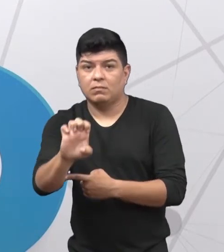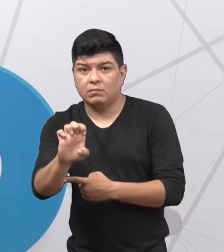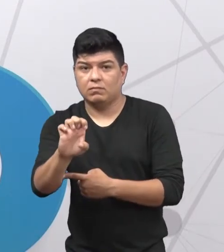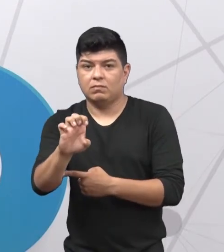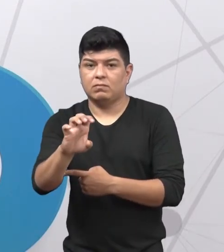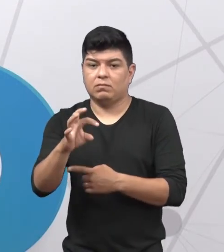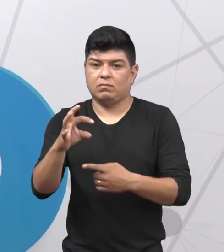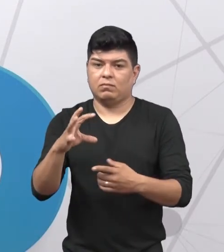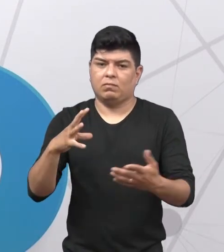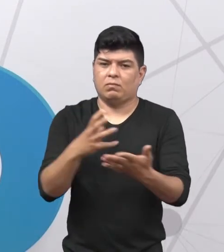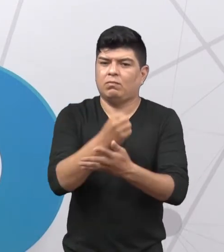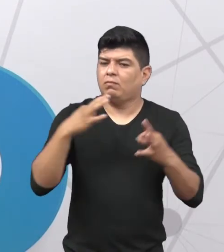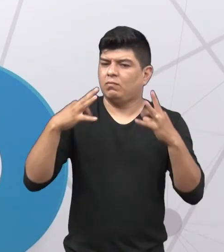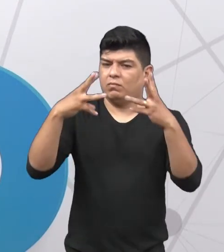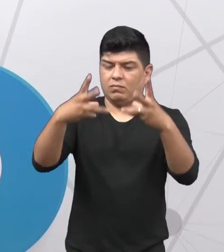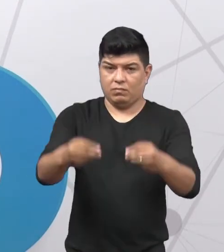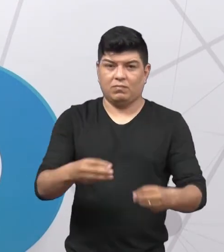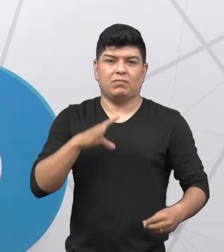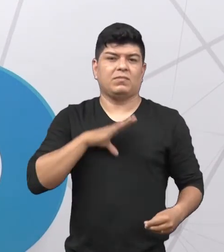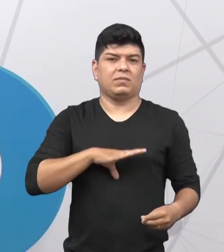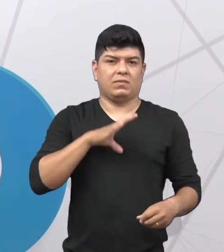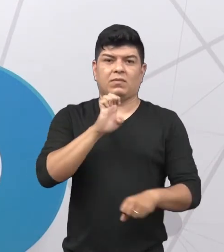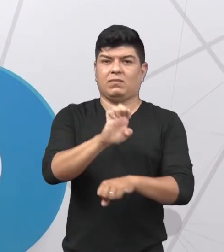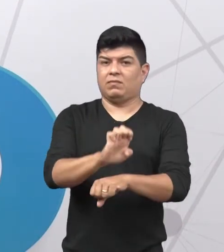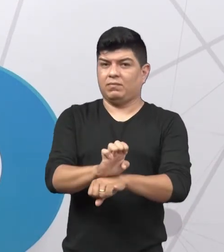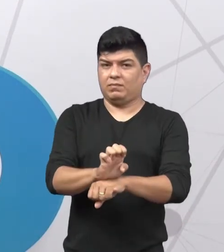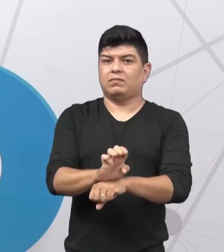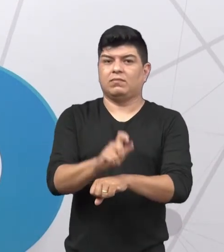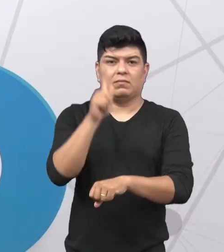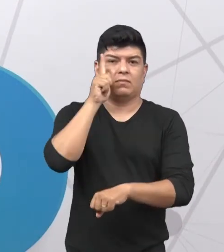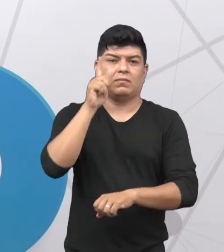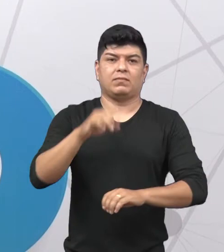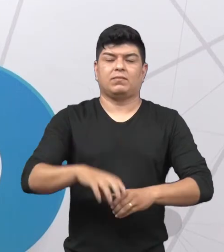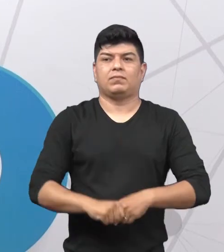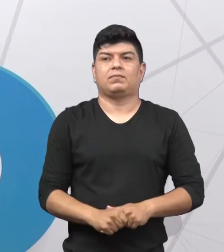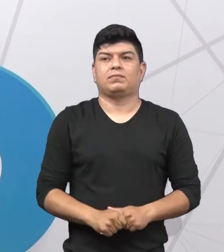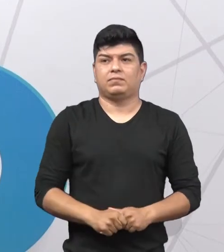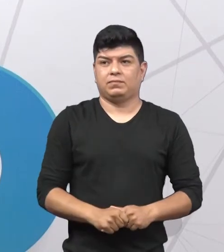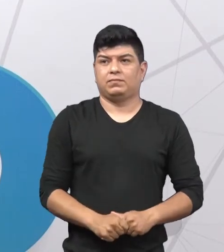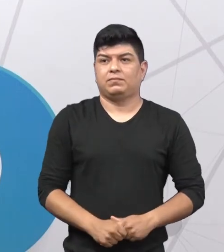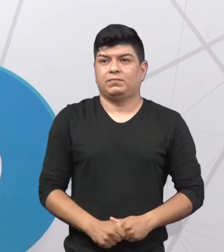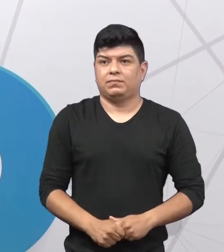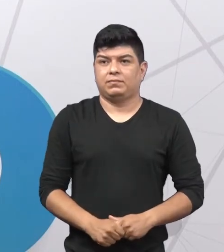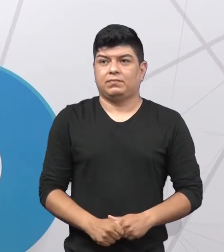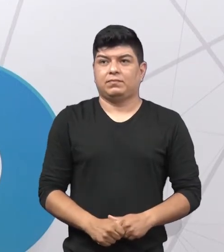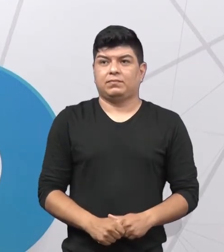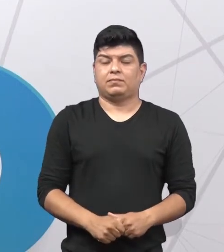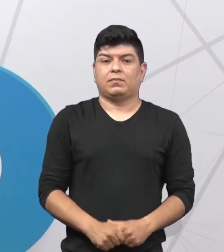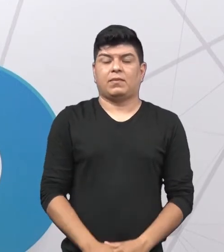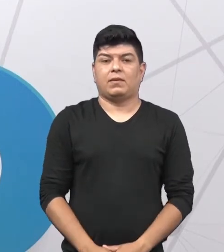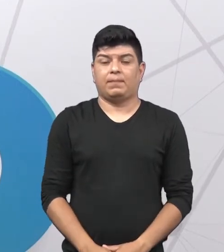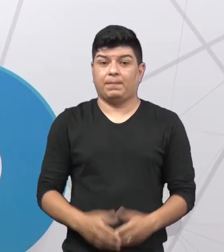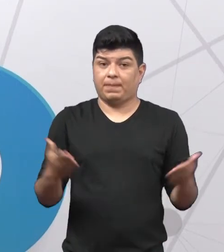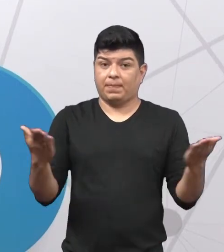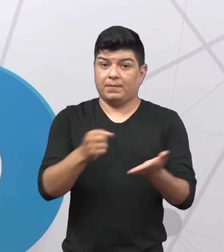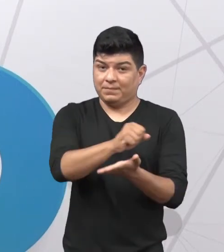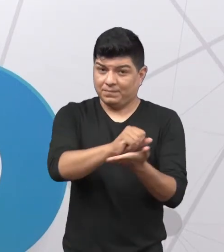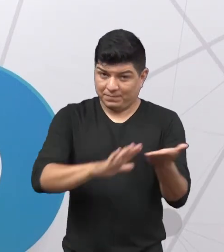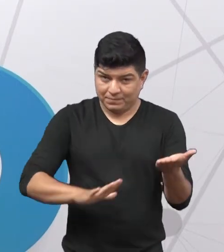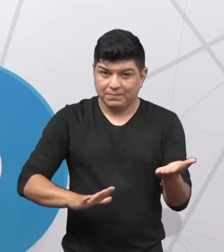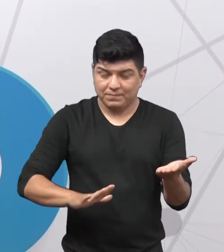todas as cidades-estados gregas. Mas vamos lá para a nossa atividade,